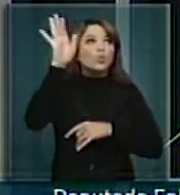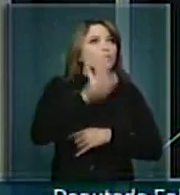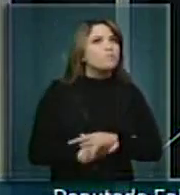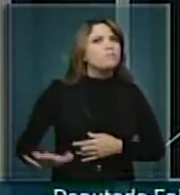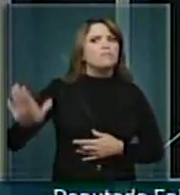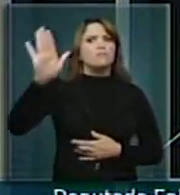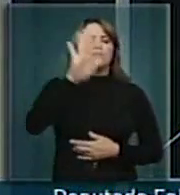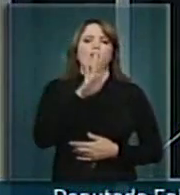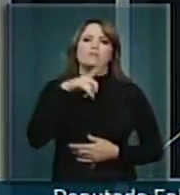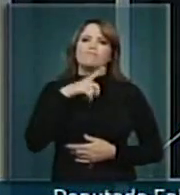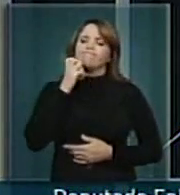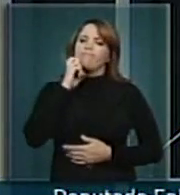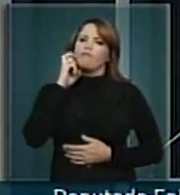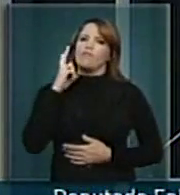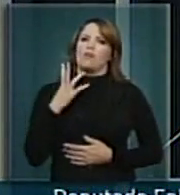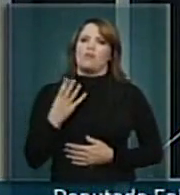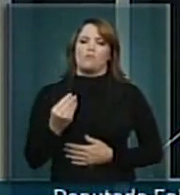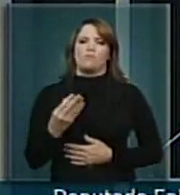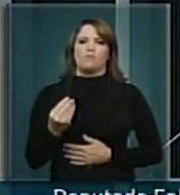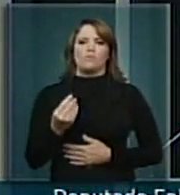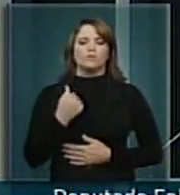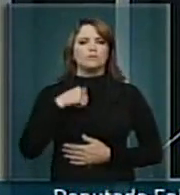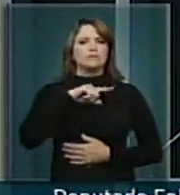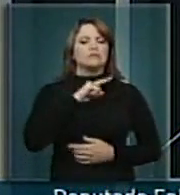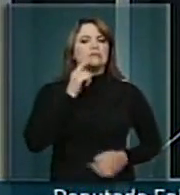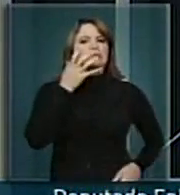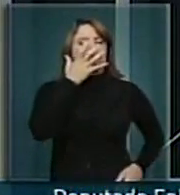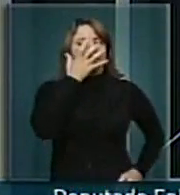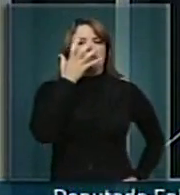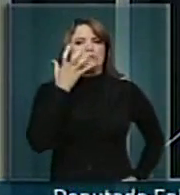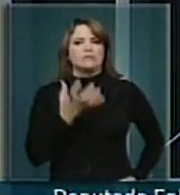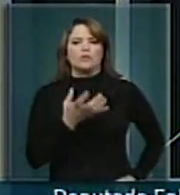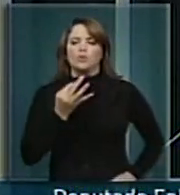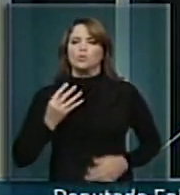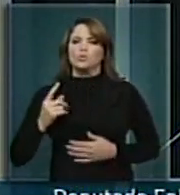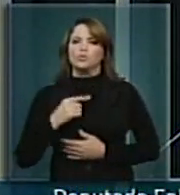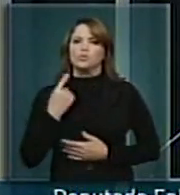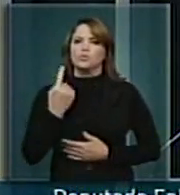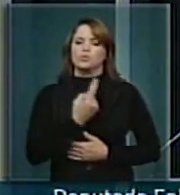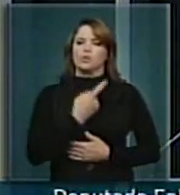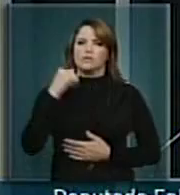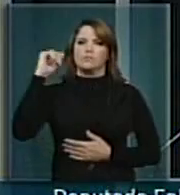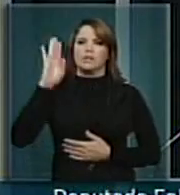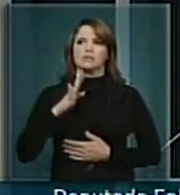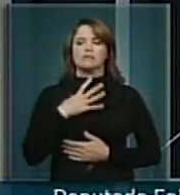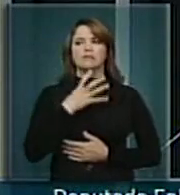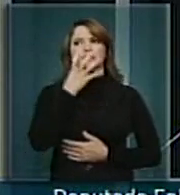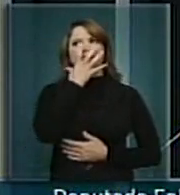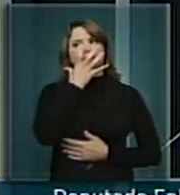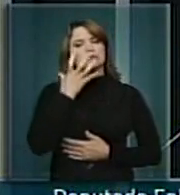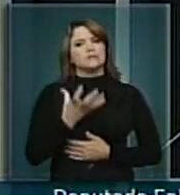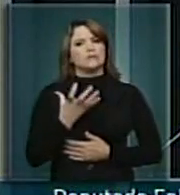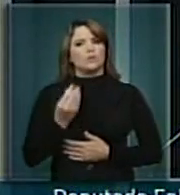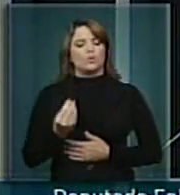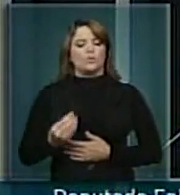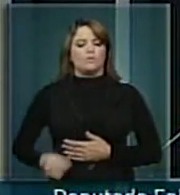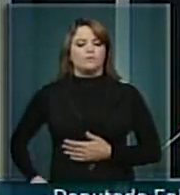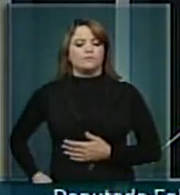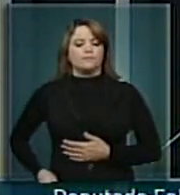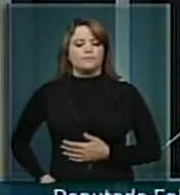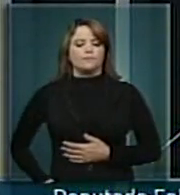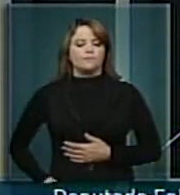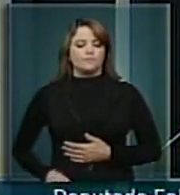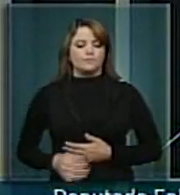nacional que envergonha e constrange a todos nós brasileiros. Senhor